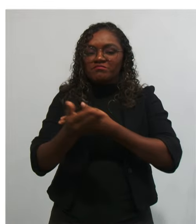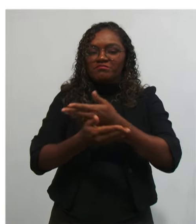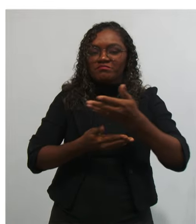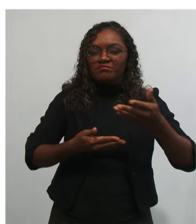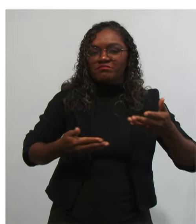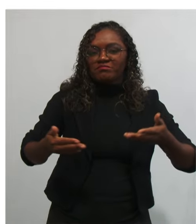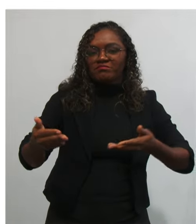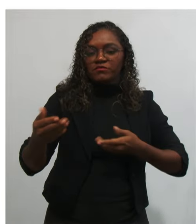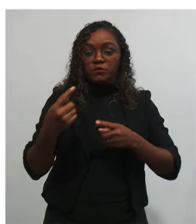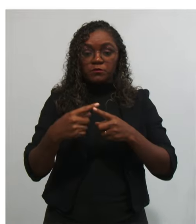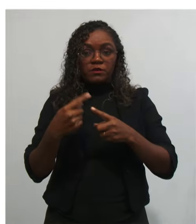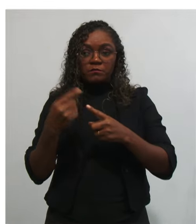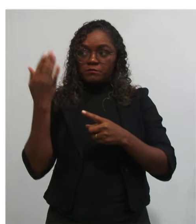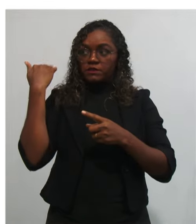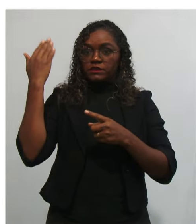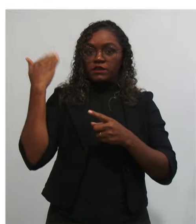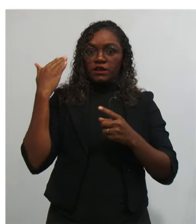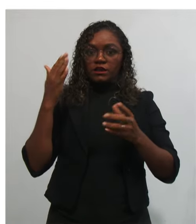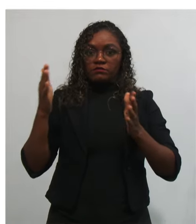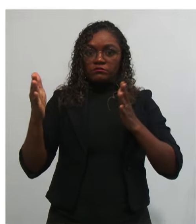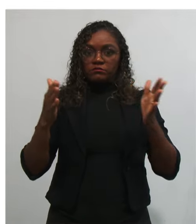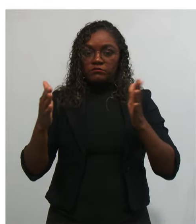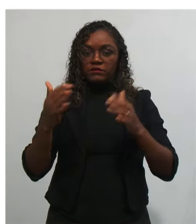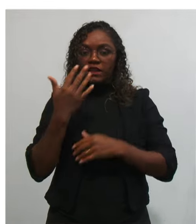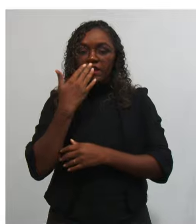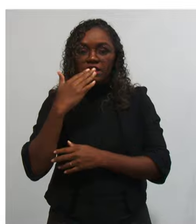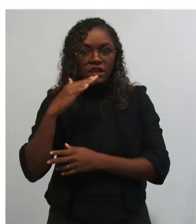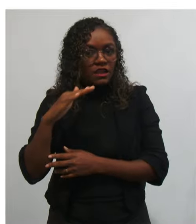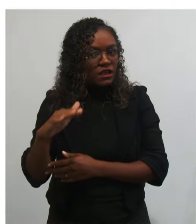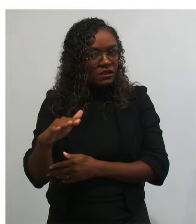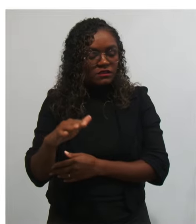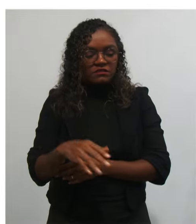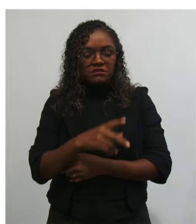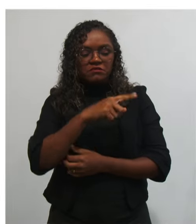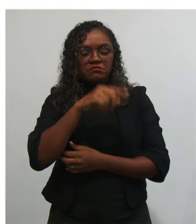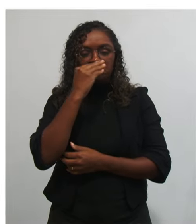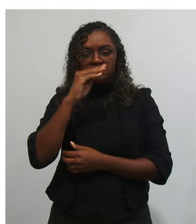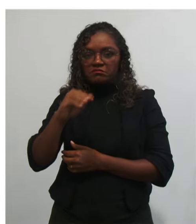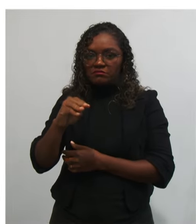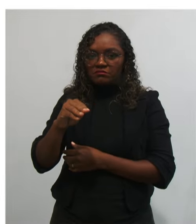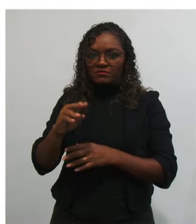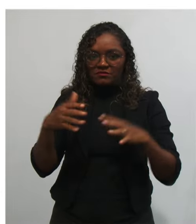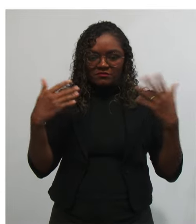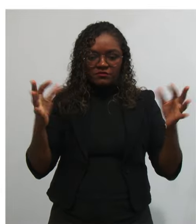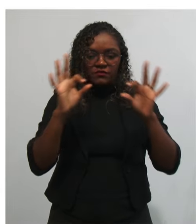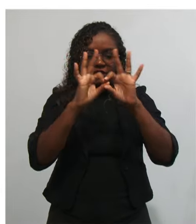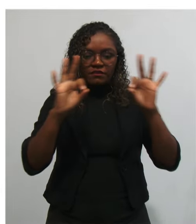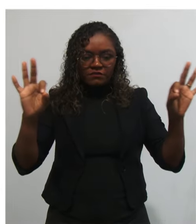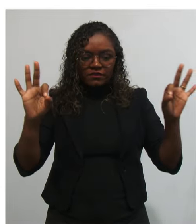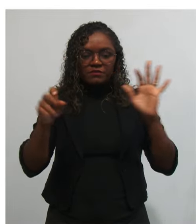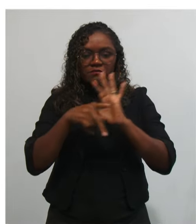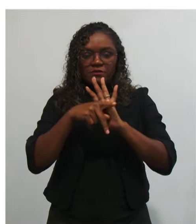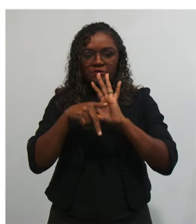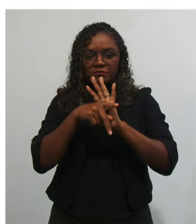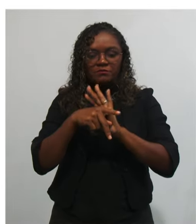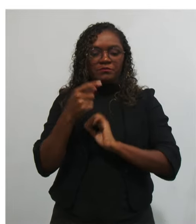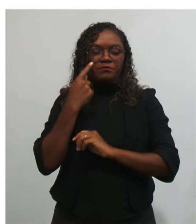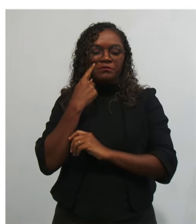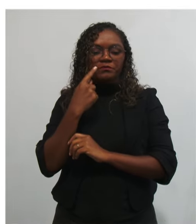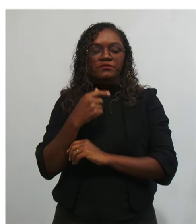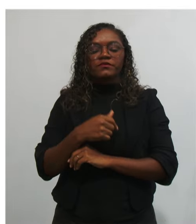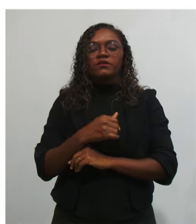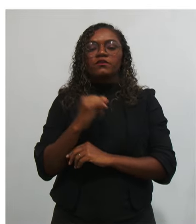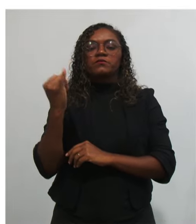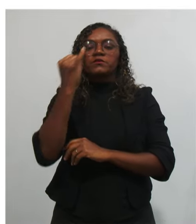criança nem era tidda como criança e aqui eu trago uma frase de luques que fala que importa que nosso